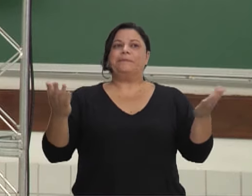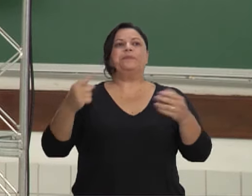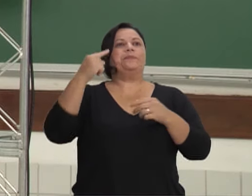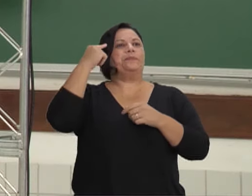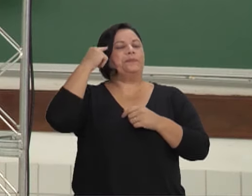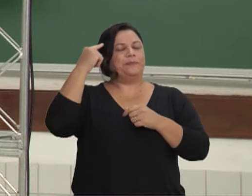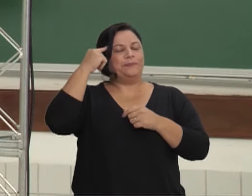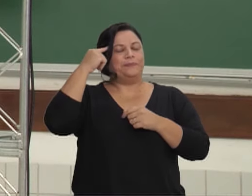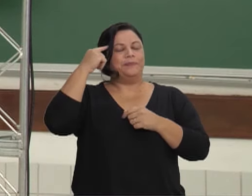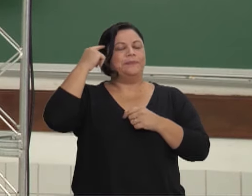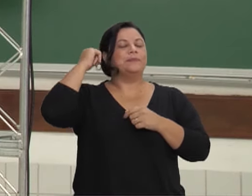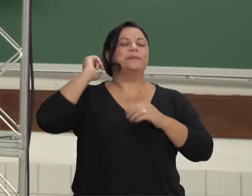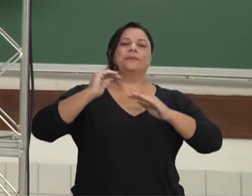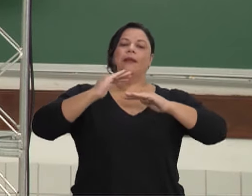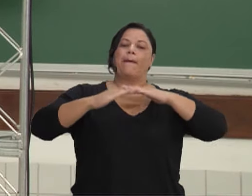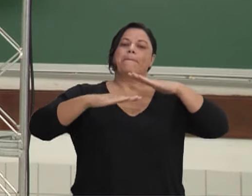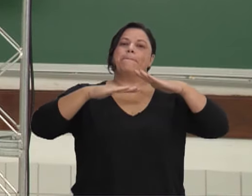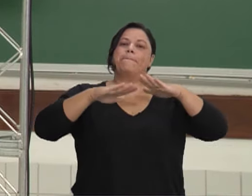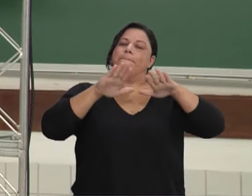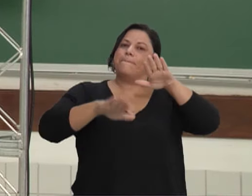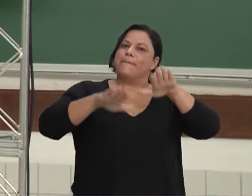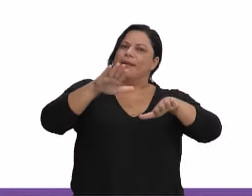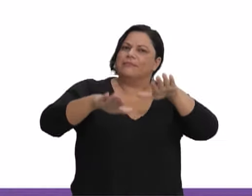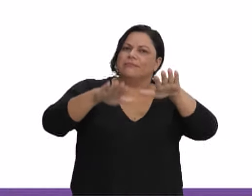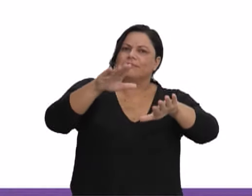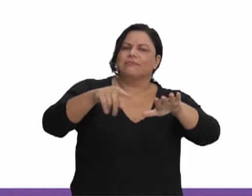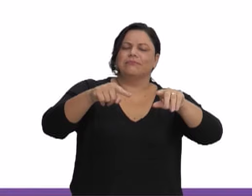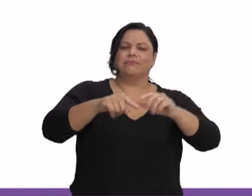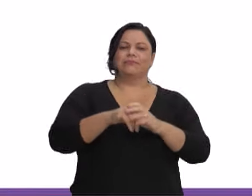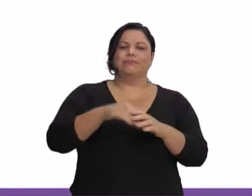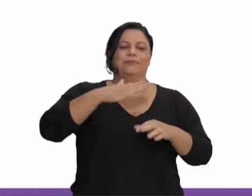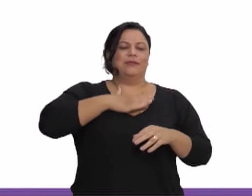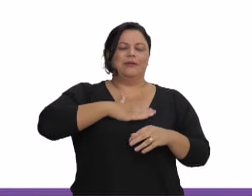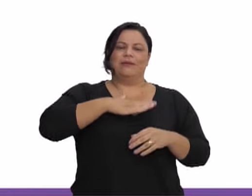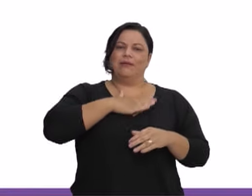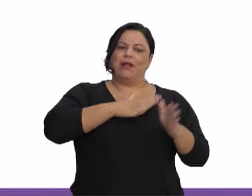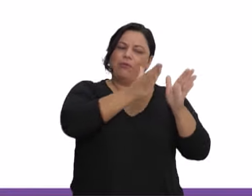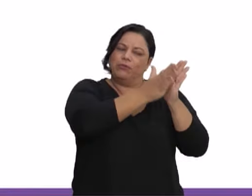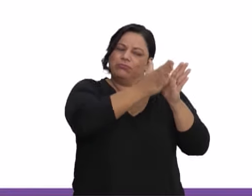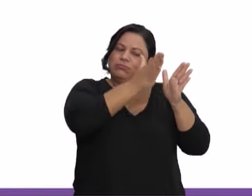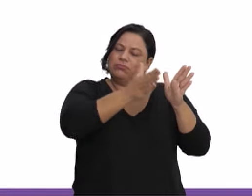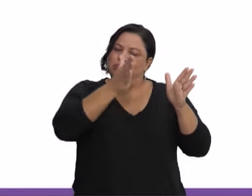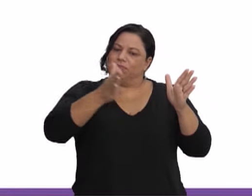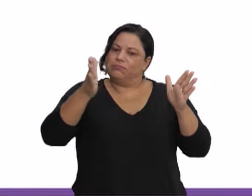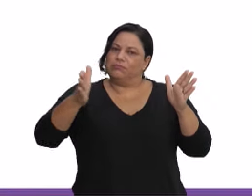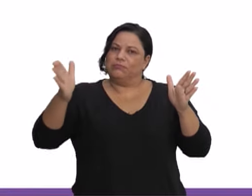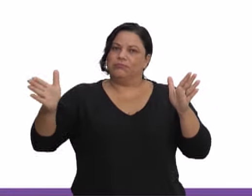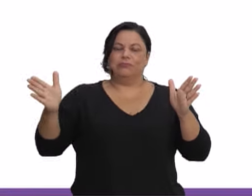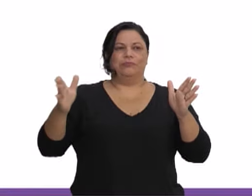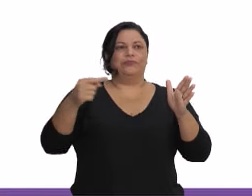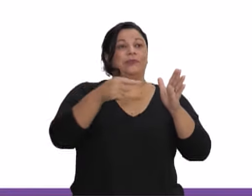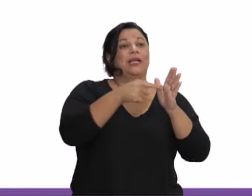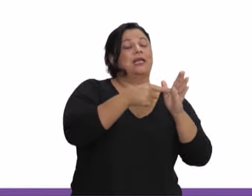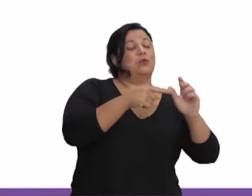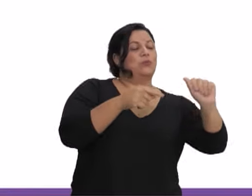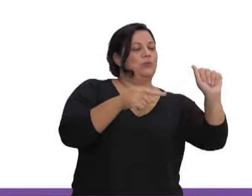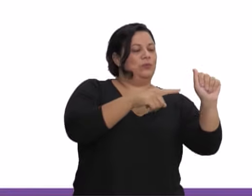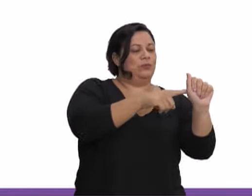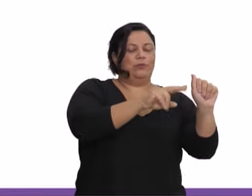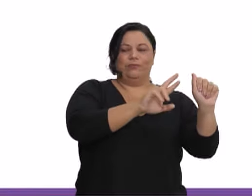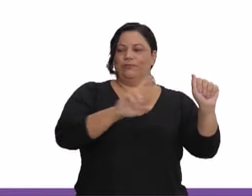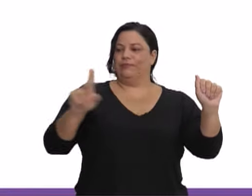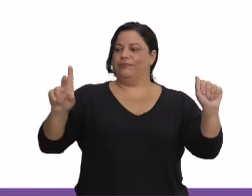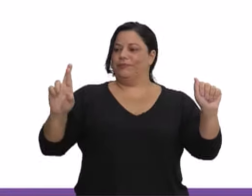gente vai fazer passo a passo, a distância entre o ponto A e a reta R de equação